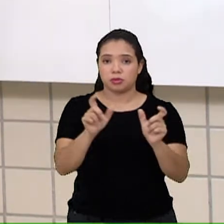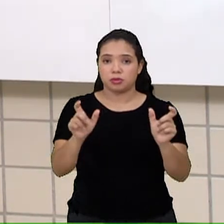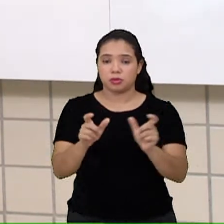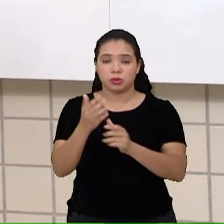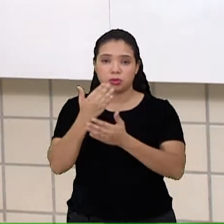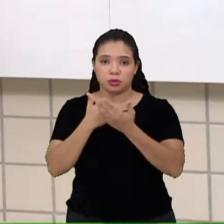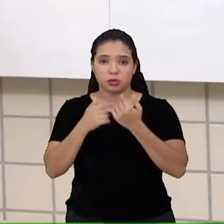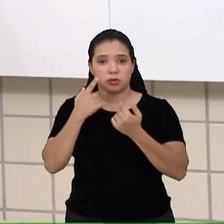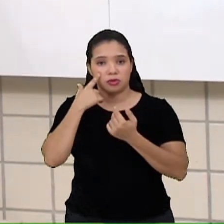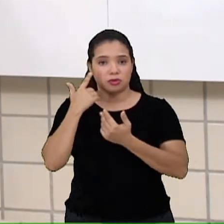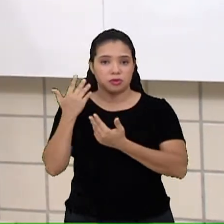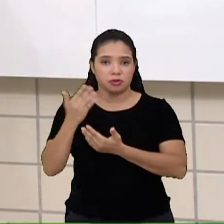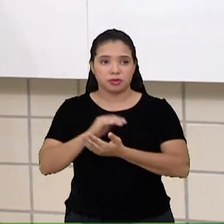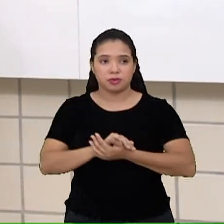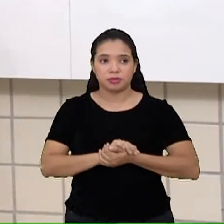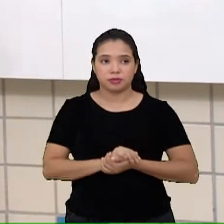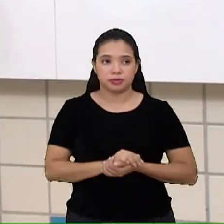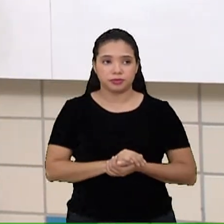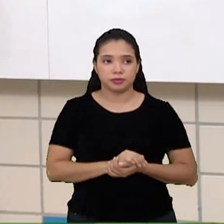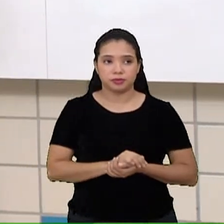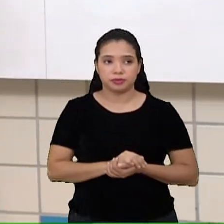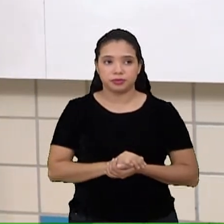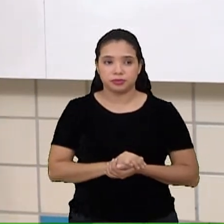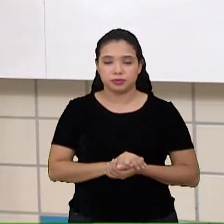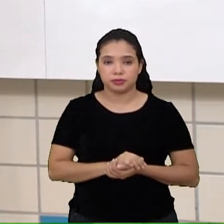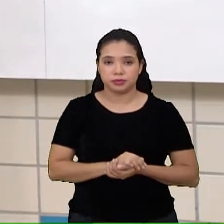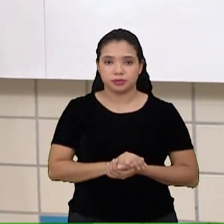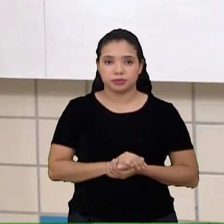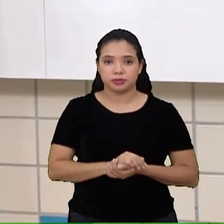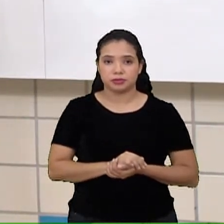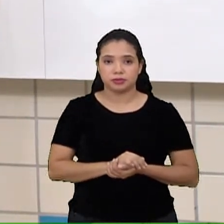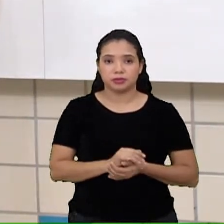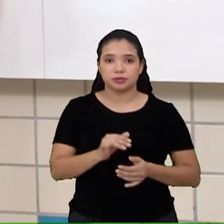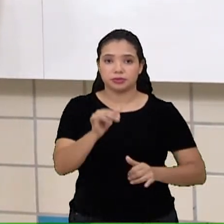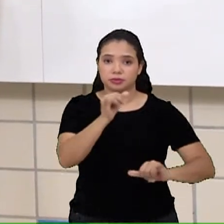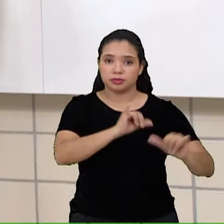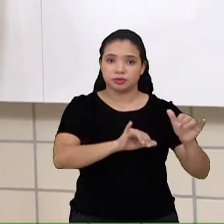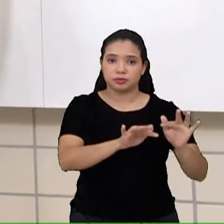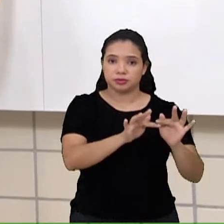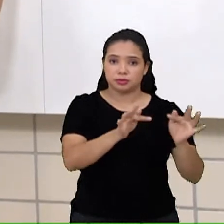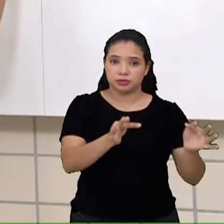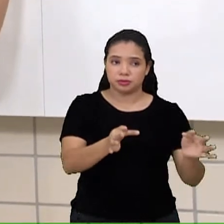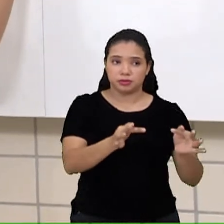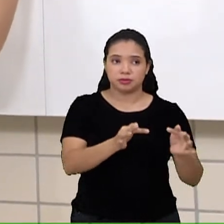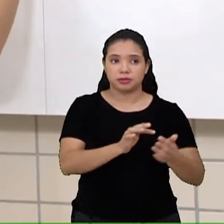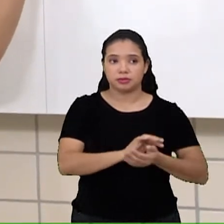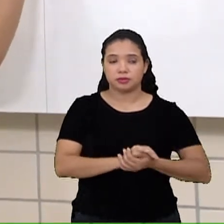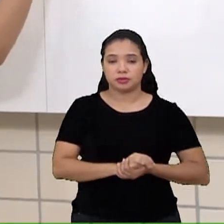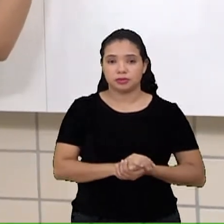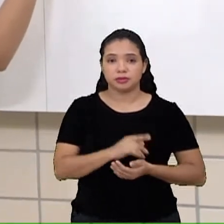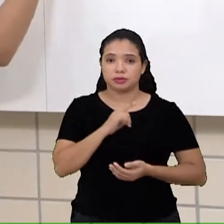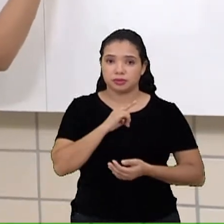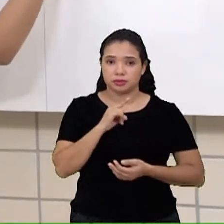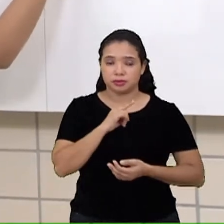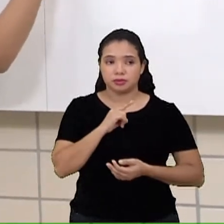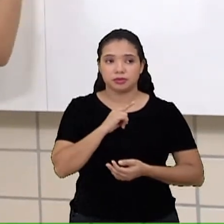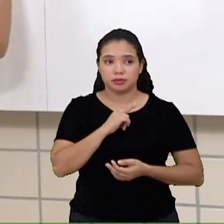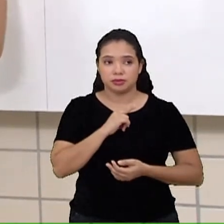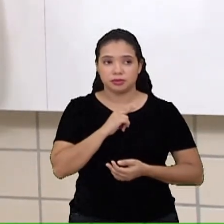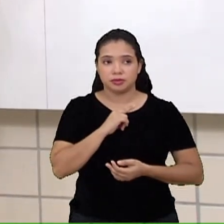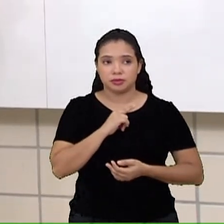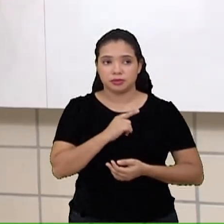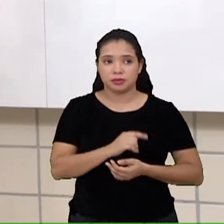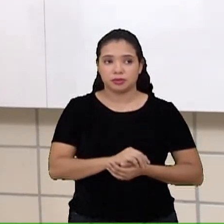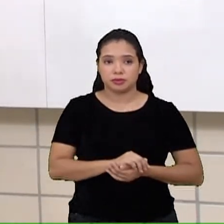elemento, né? Então vamos lá, vamos aqui. Substância química simples. A simples, ela é formada